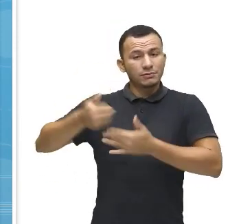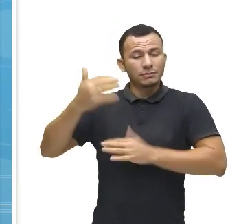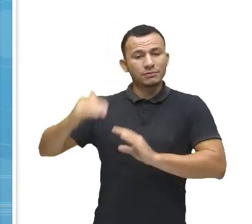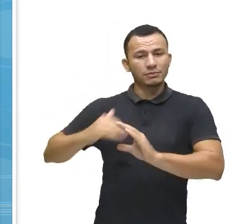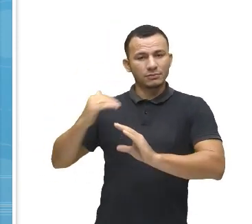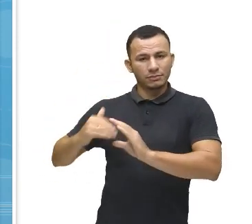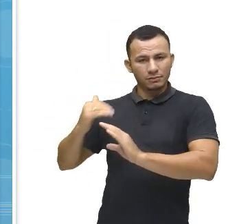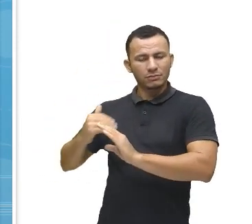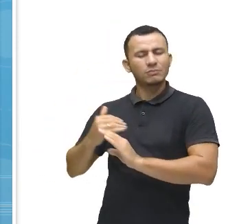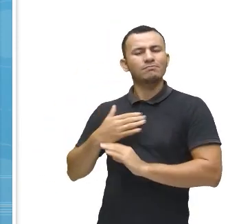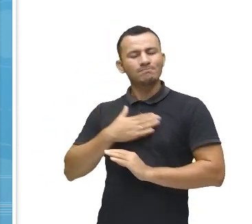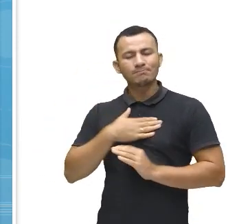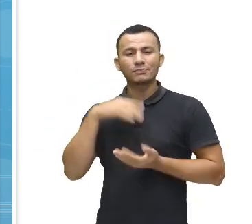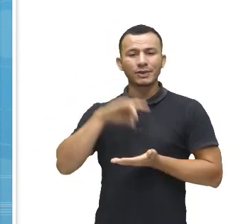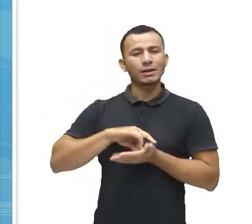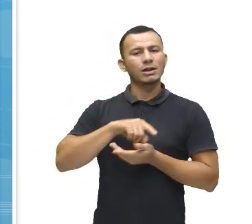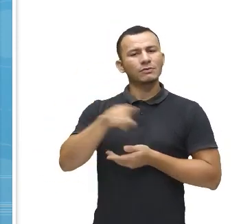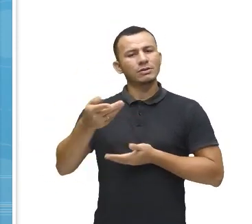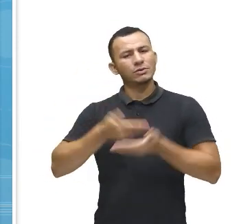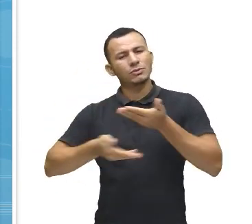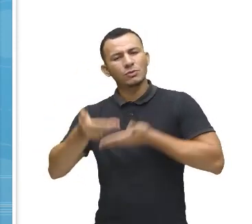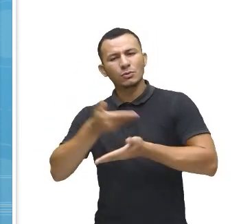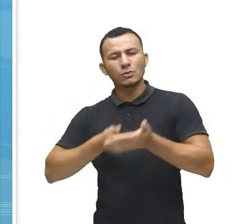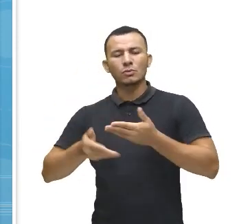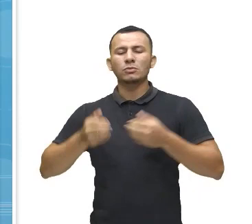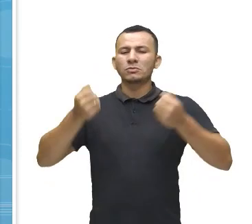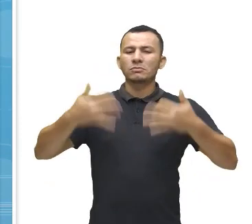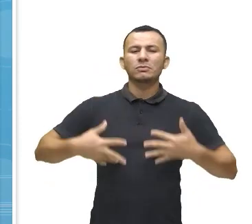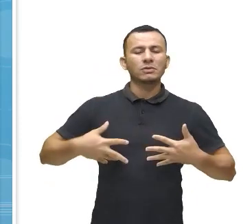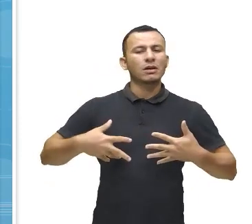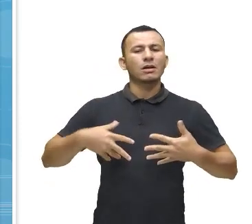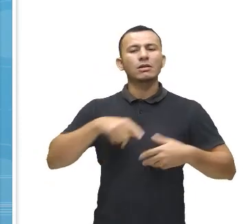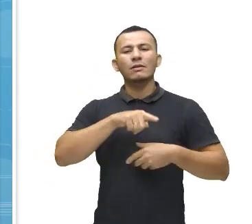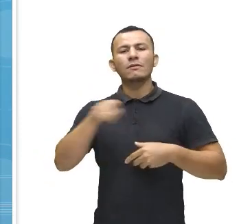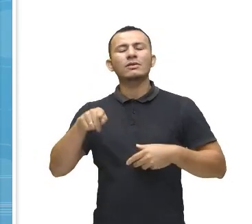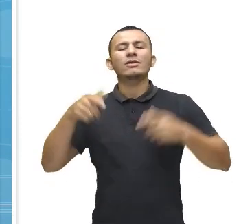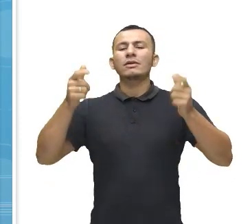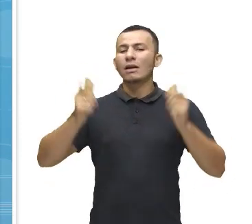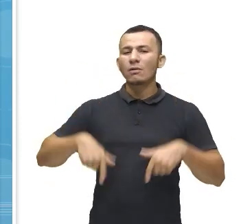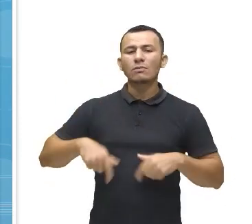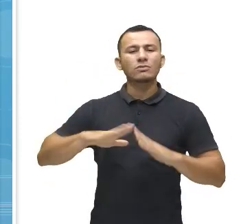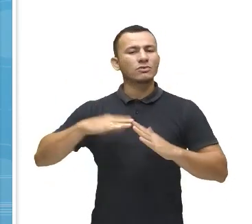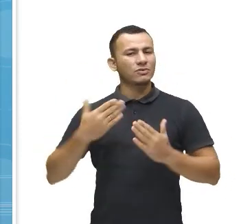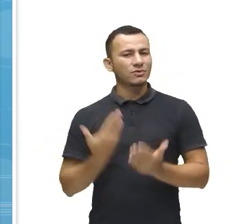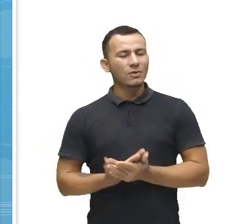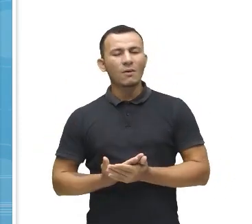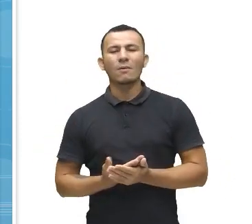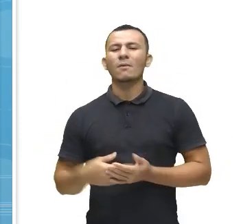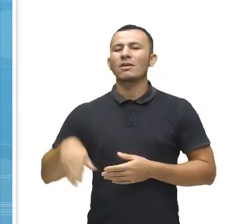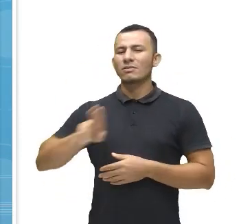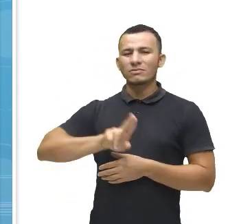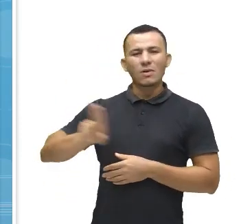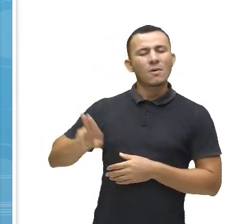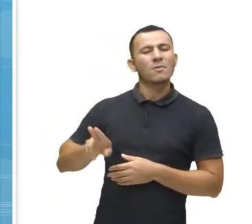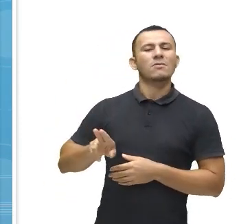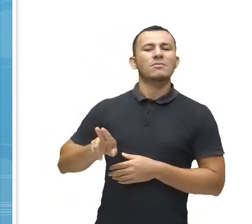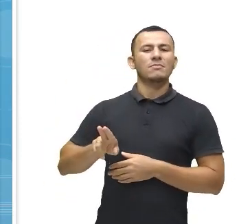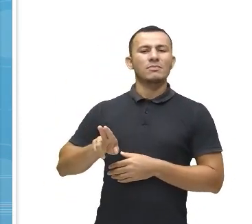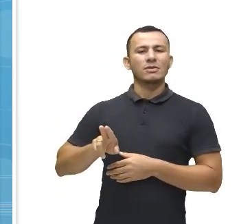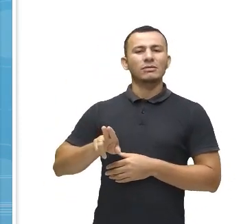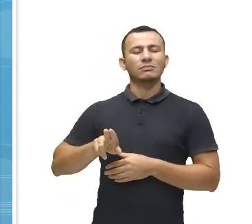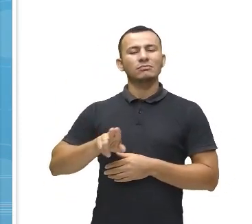Gostaria demais que vocês interagissem comigo, falando de onde você fala, que escola que você estuda, quem você é e